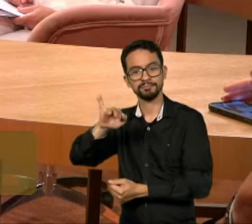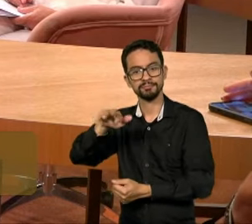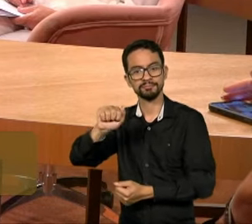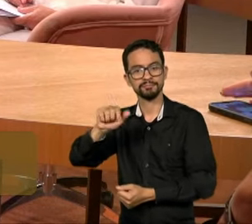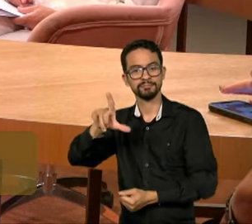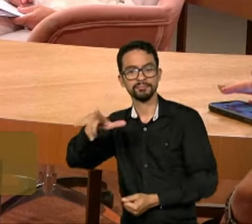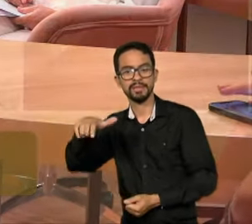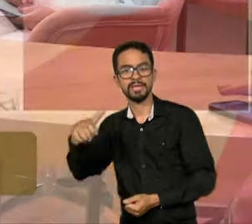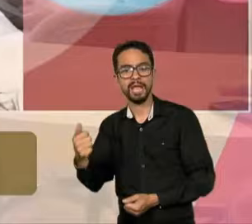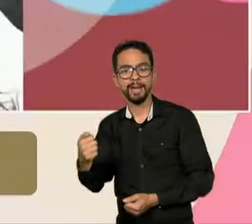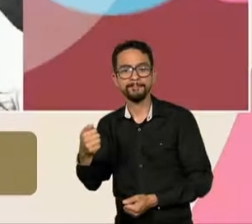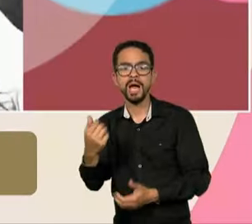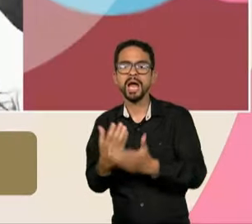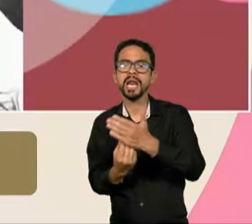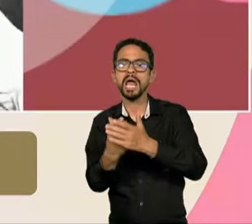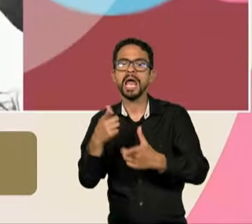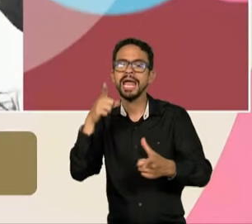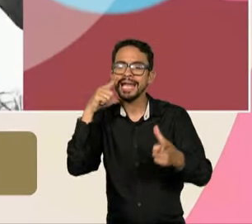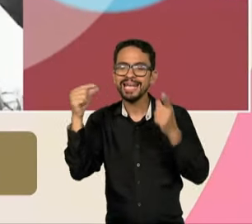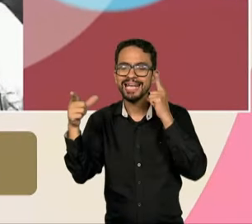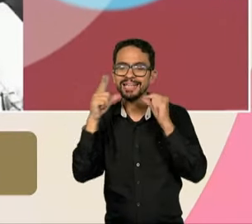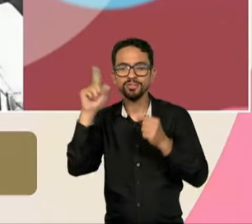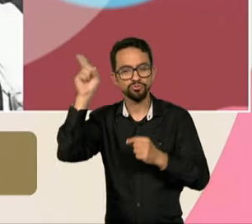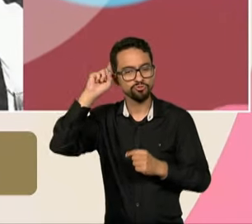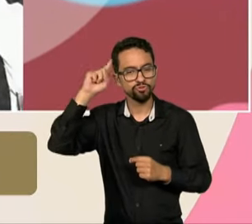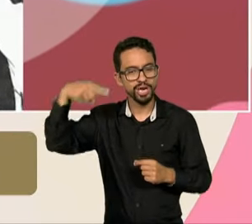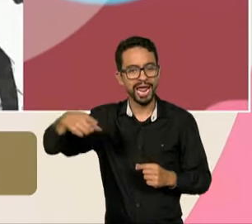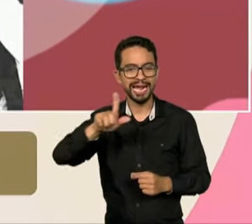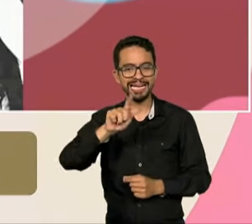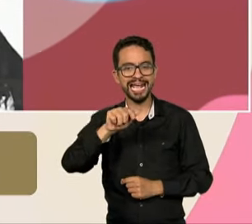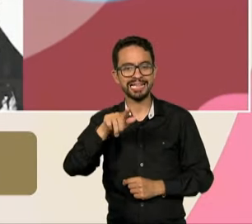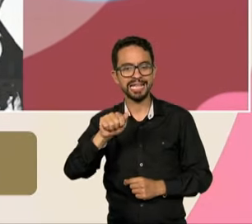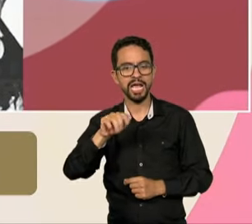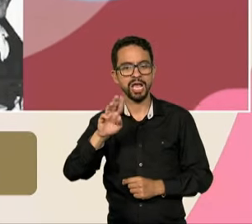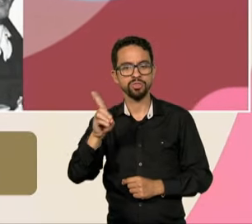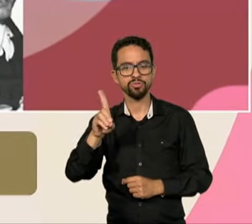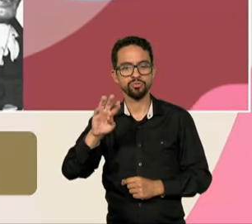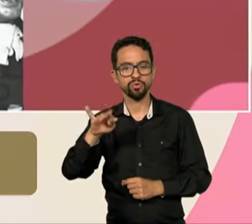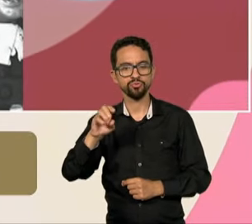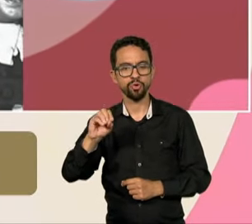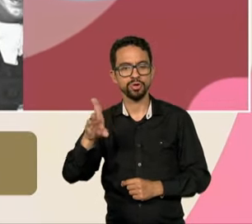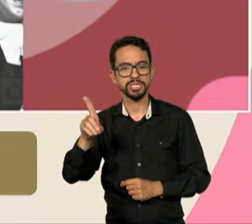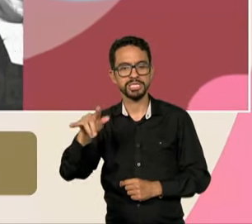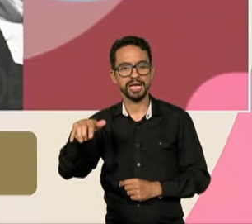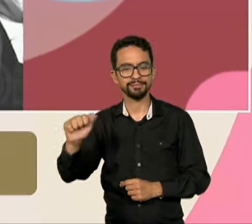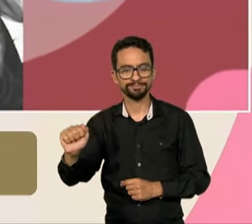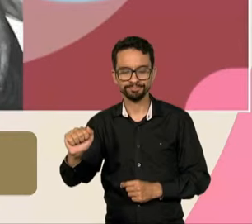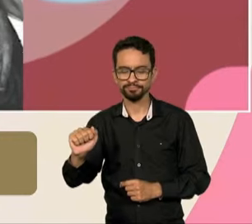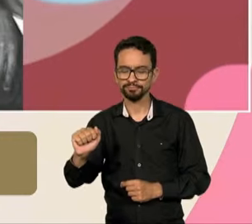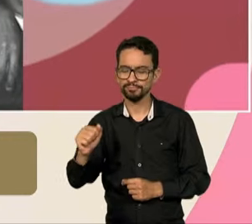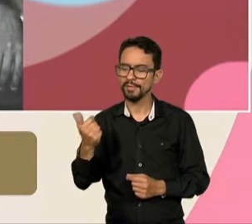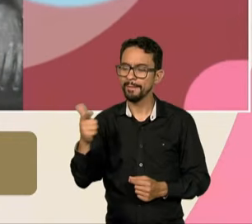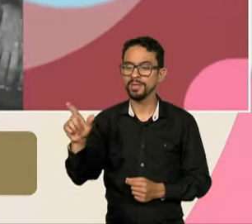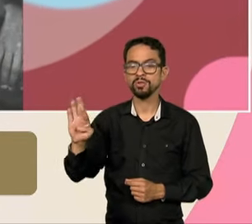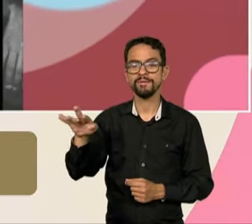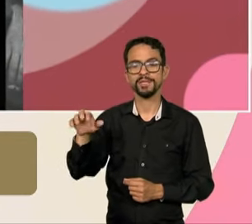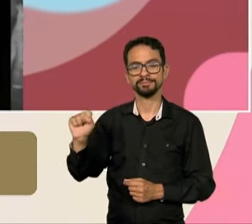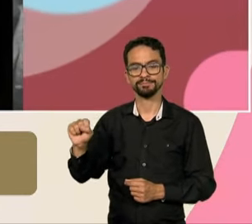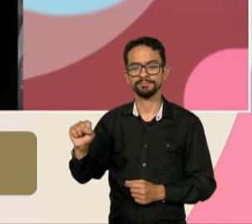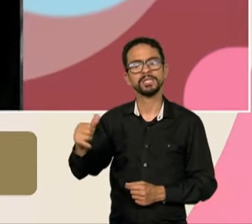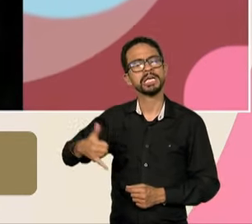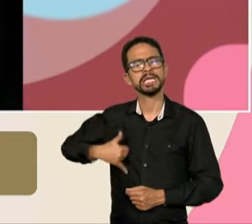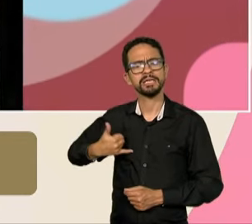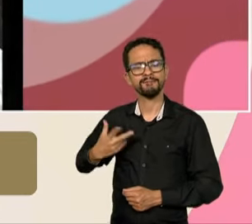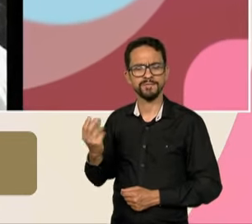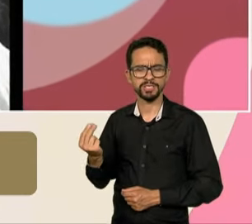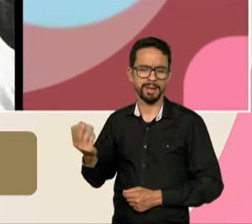chamada... Gata Todo Dia, ela cantando uma música que eu escrevi com ela e com o Tavinho Paz. Eu tinha 20 anos nessa época, então